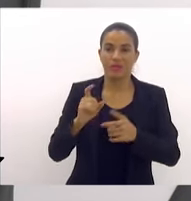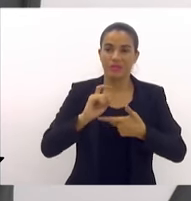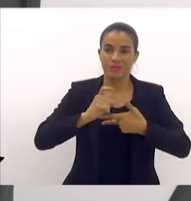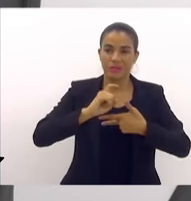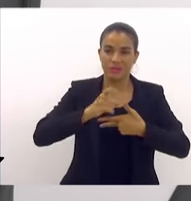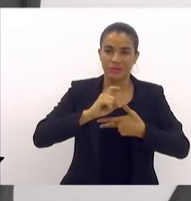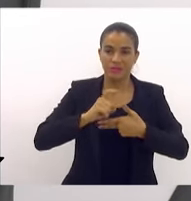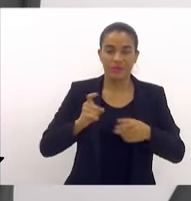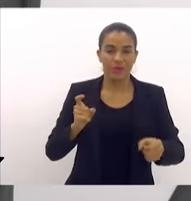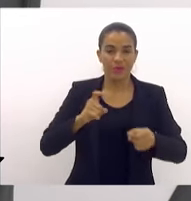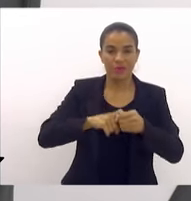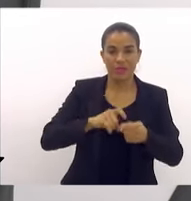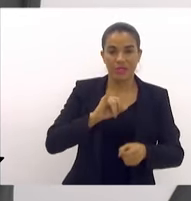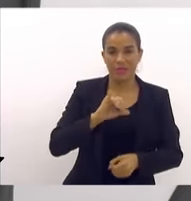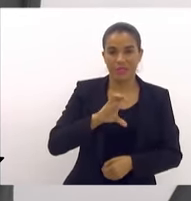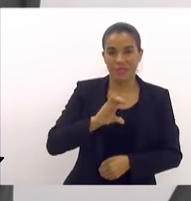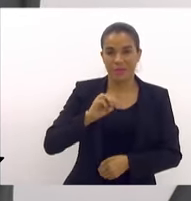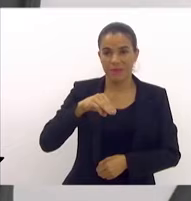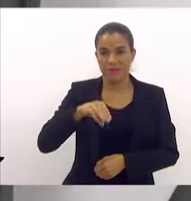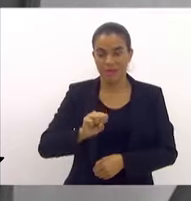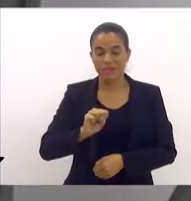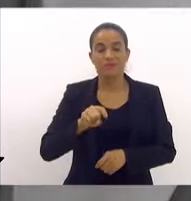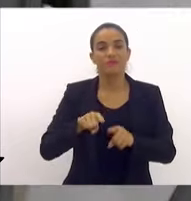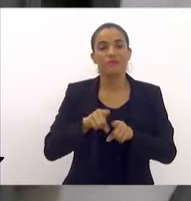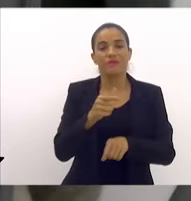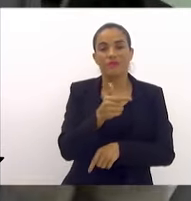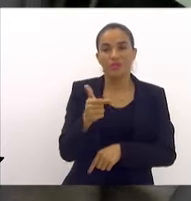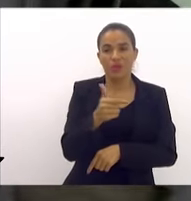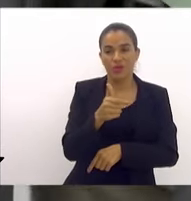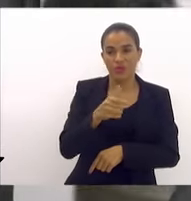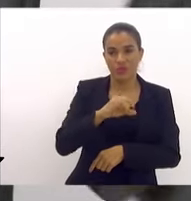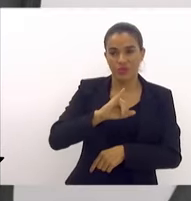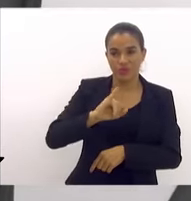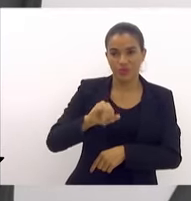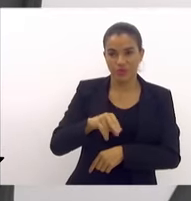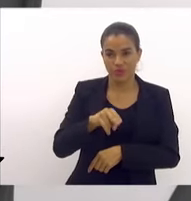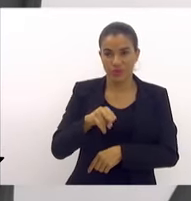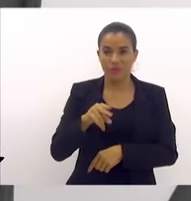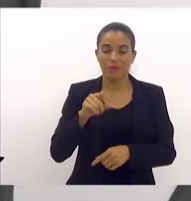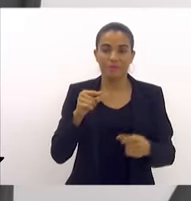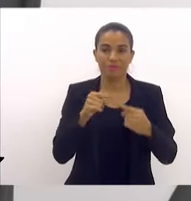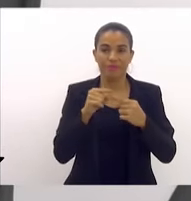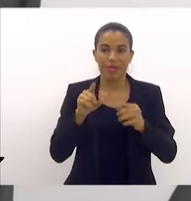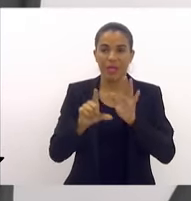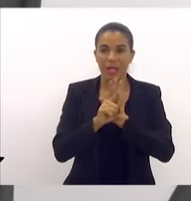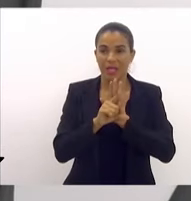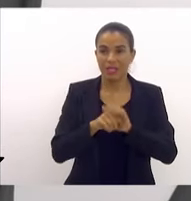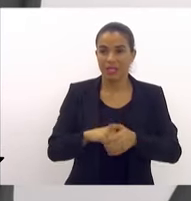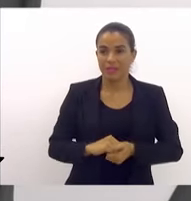termos do convênio ICMS número 59, de 22 de junho de 2012. Parecer pela legalidade. Em discussão.